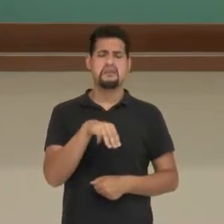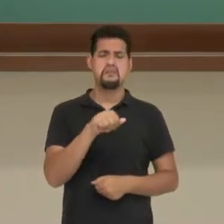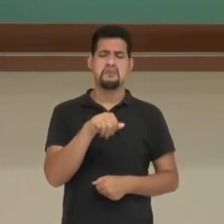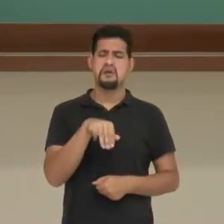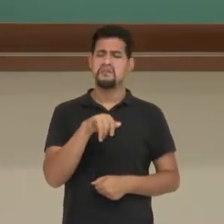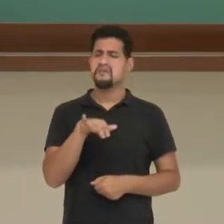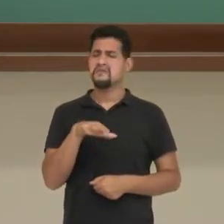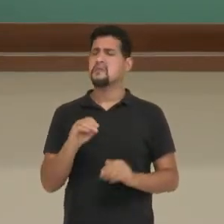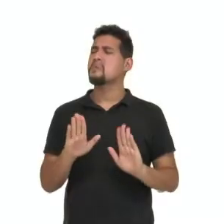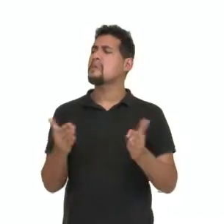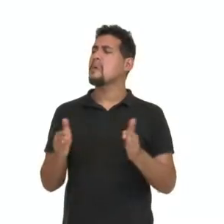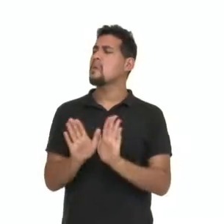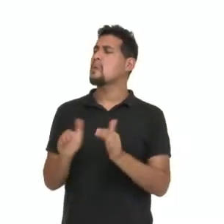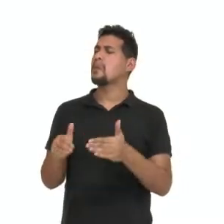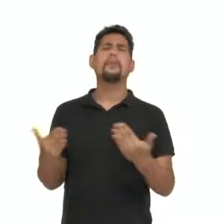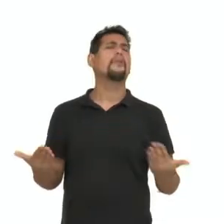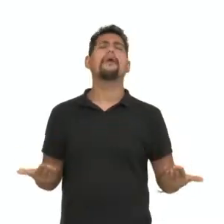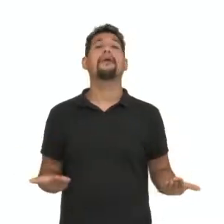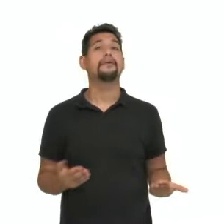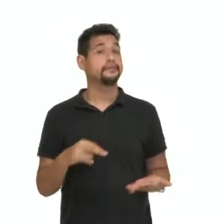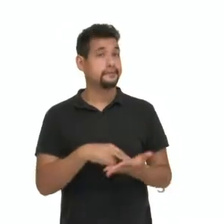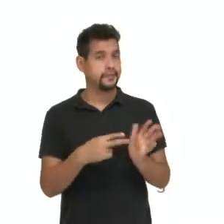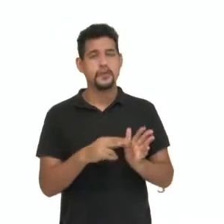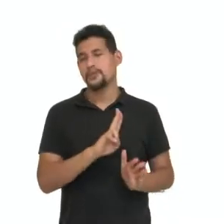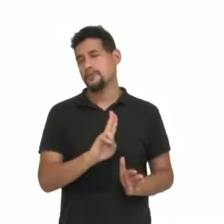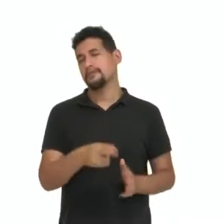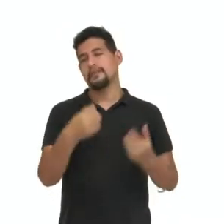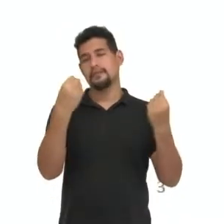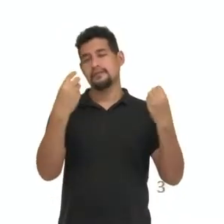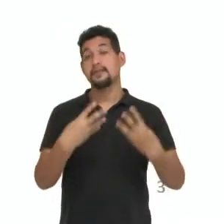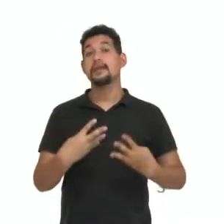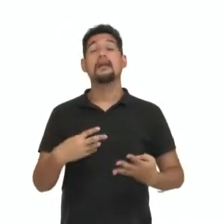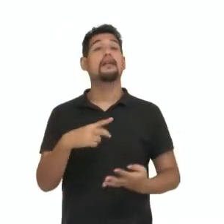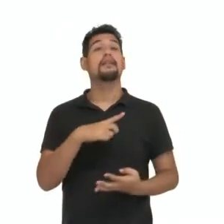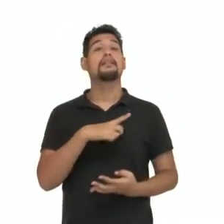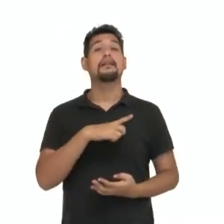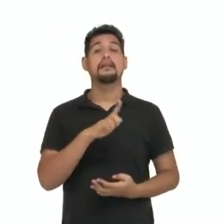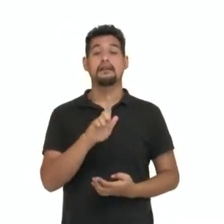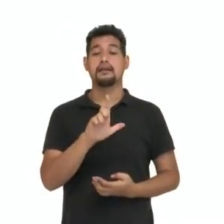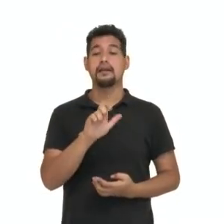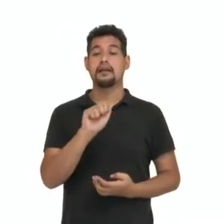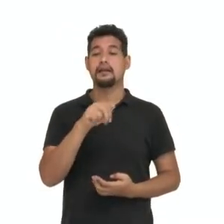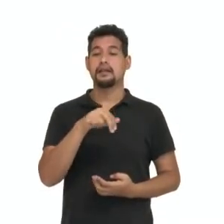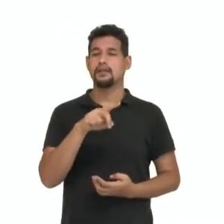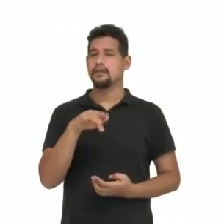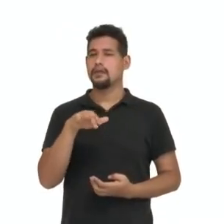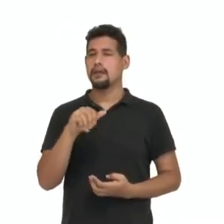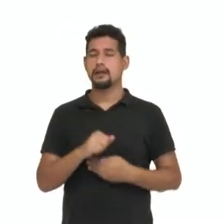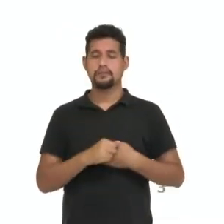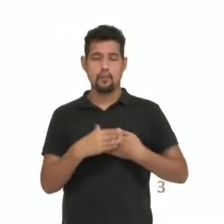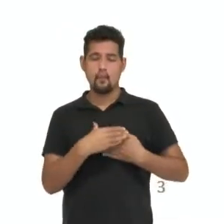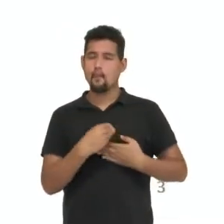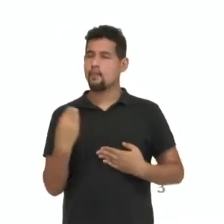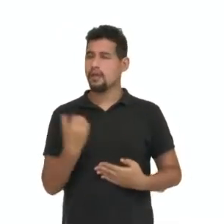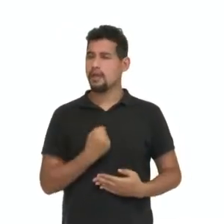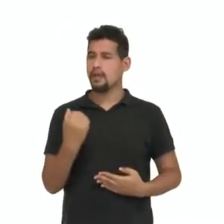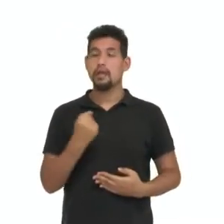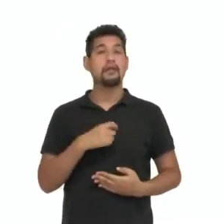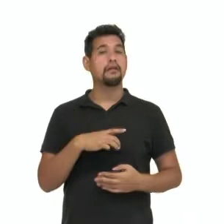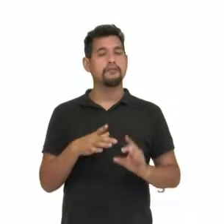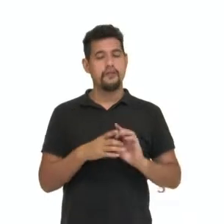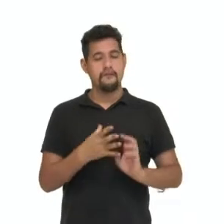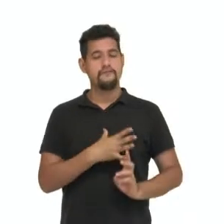Que grupo é esse, né? São aqueles que o próprio nome já diz, possuem a glândula mamária, que permite alimentar o